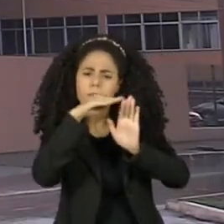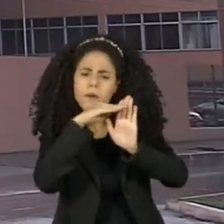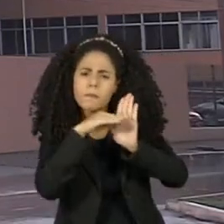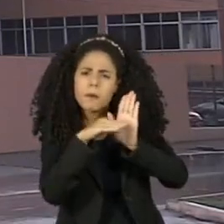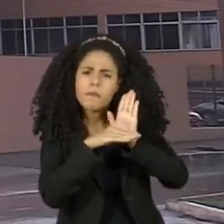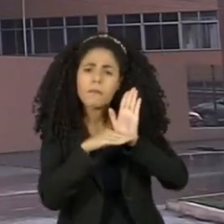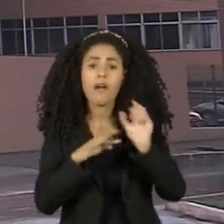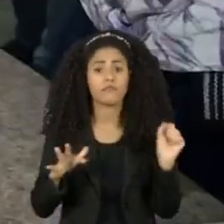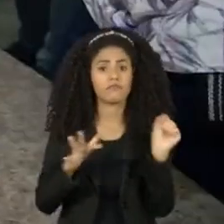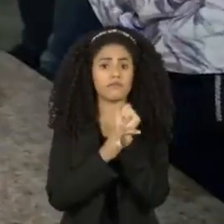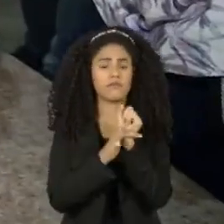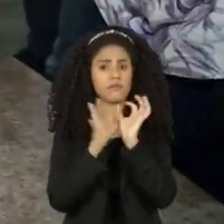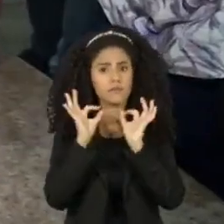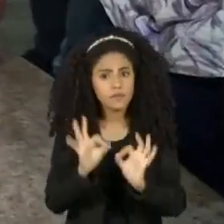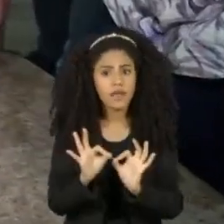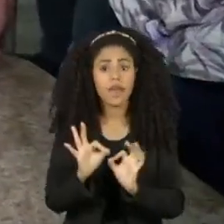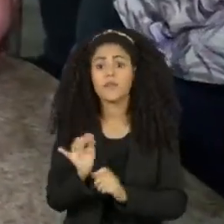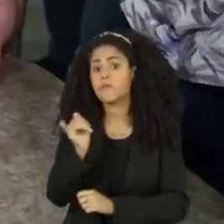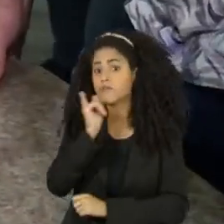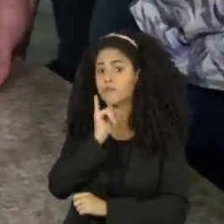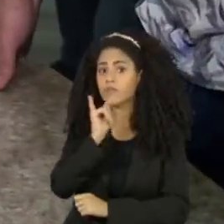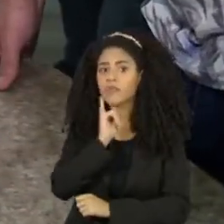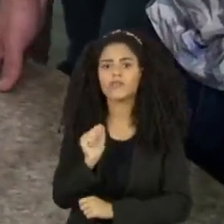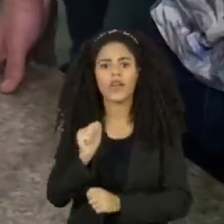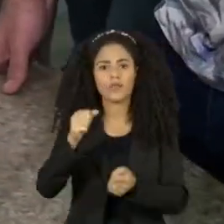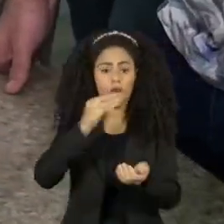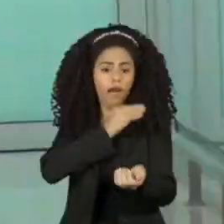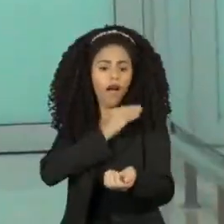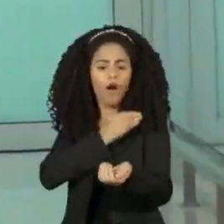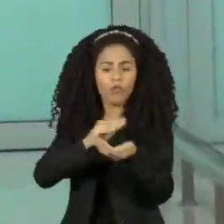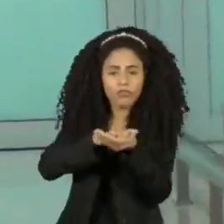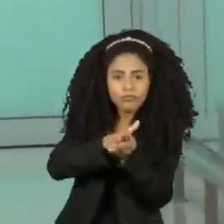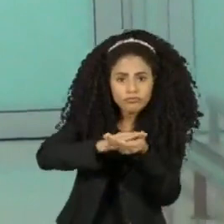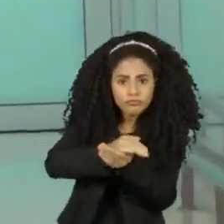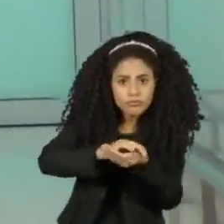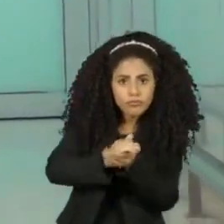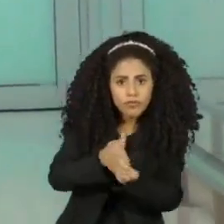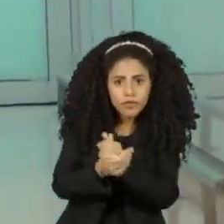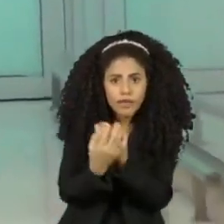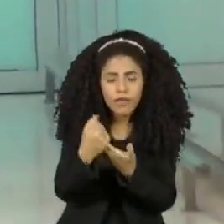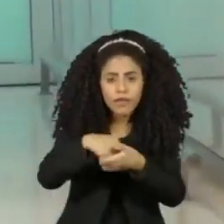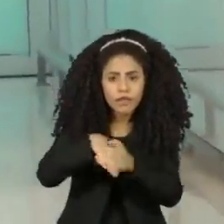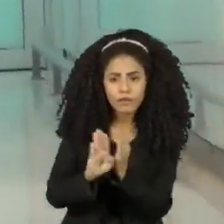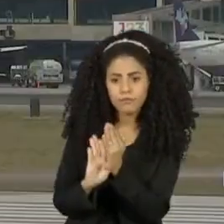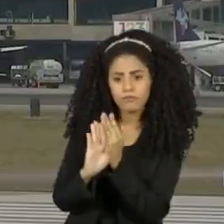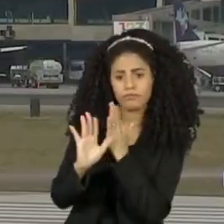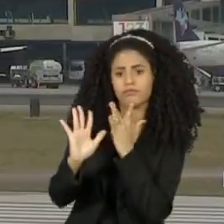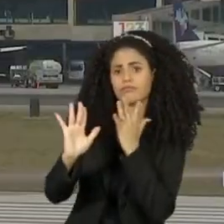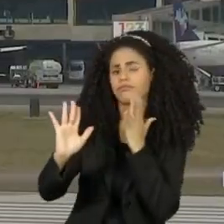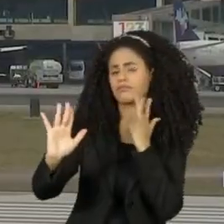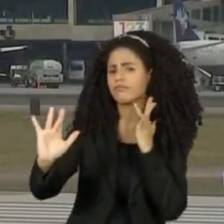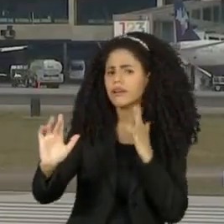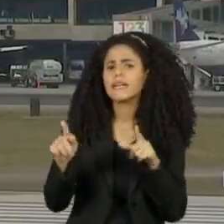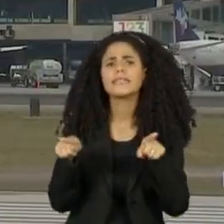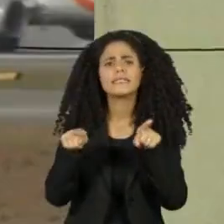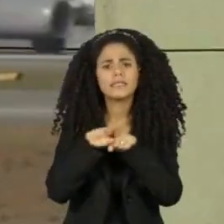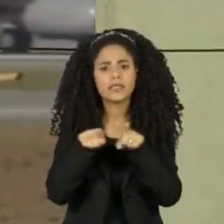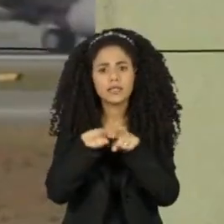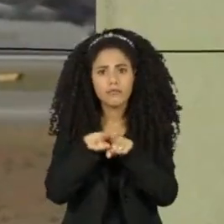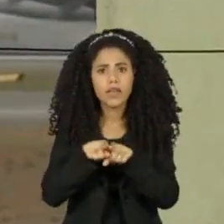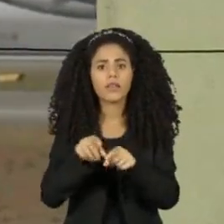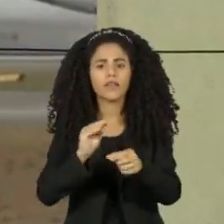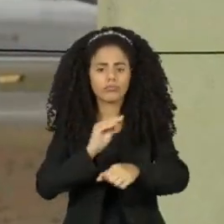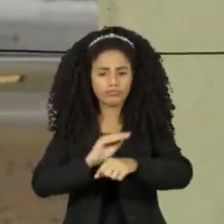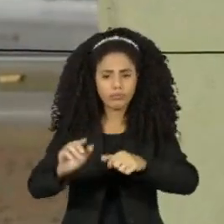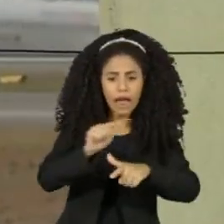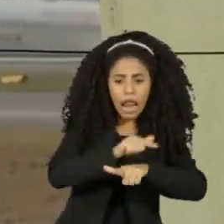de segurança, como a disponibilização de álcool em gel, o desembarque por fileiras e os processos de